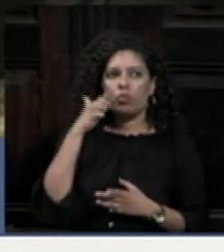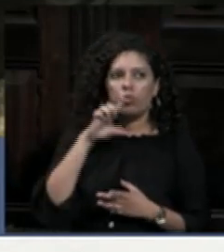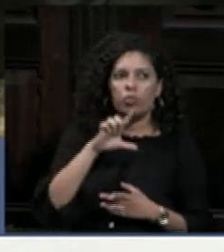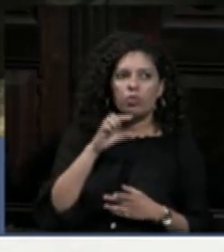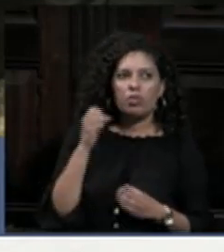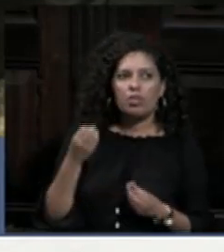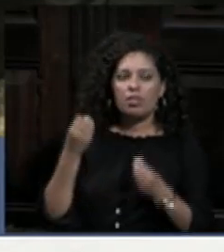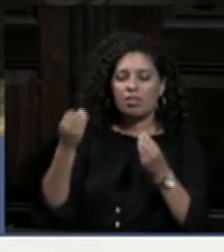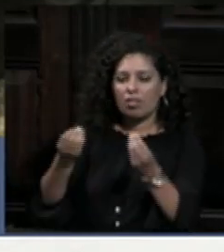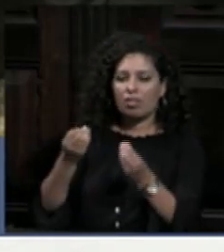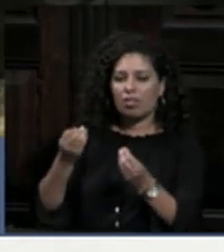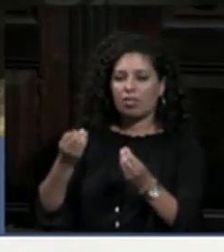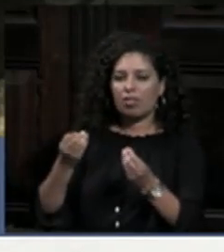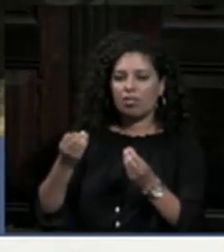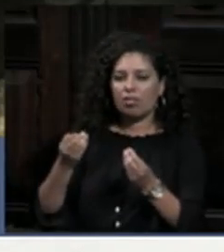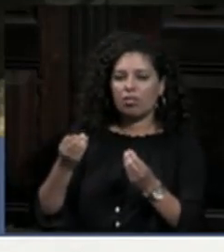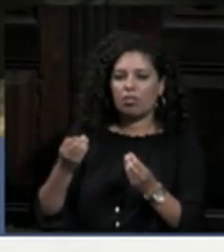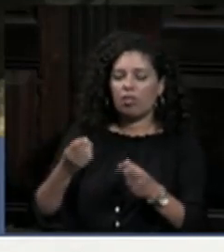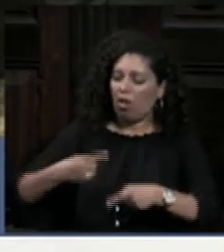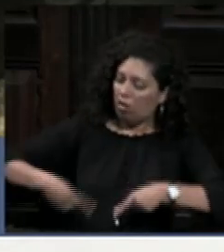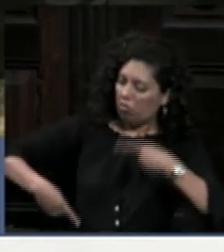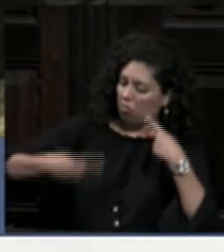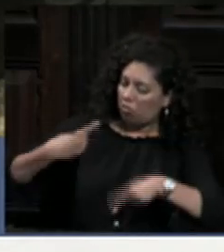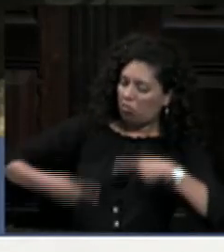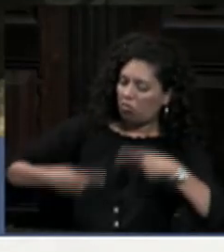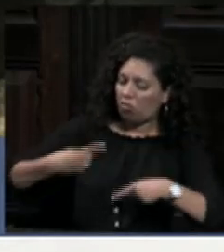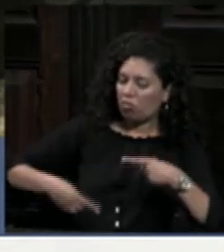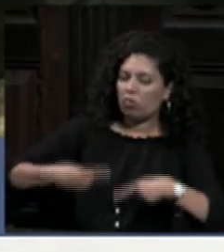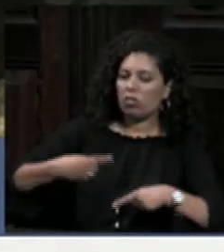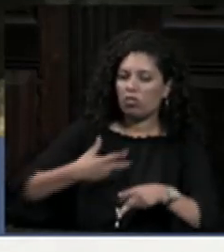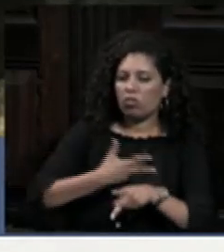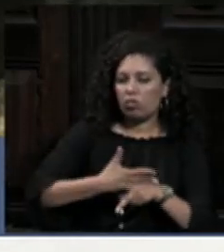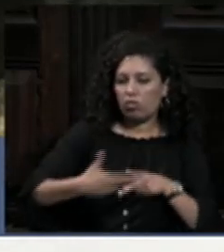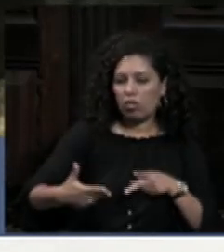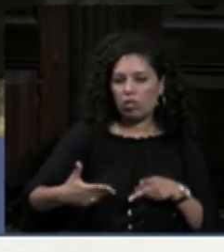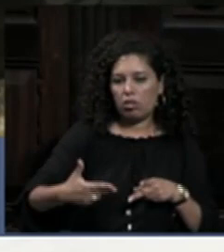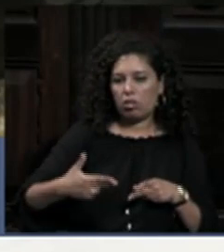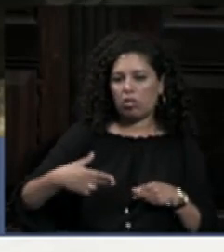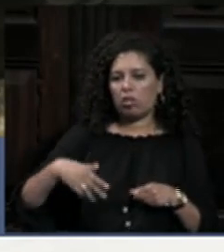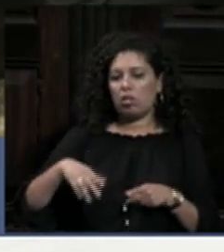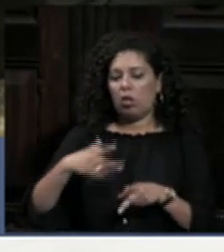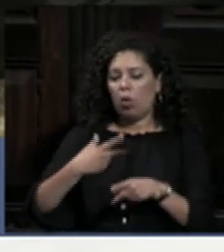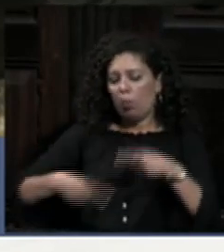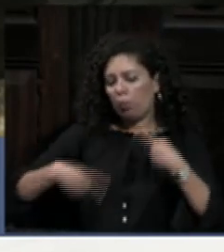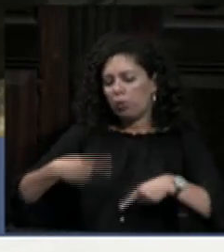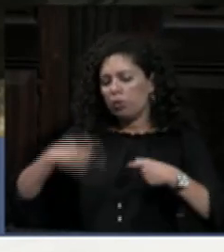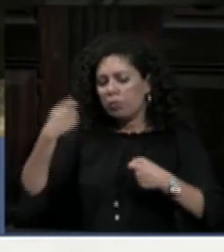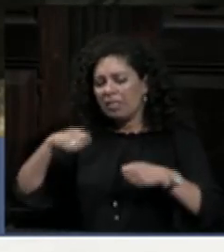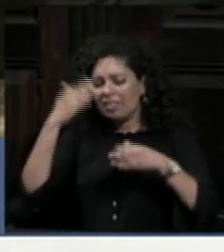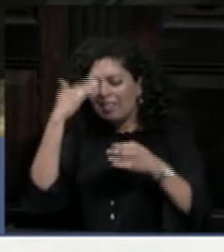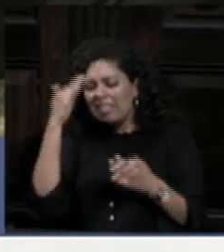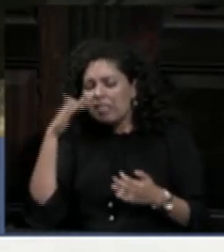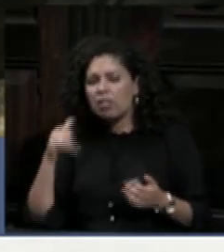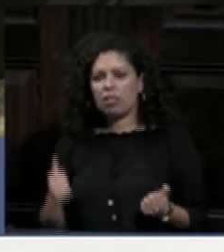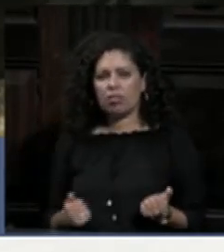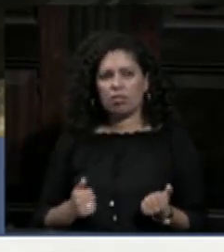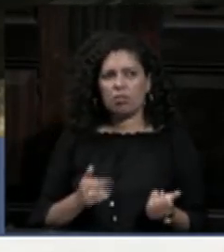vitória à uma política que precisa ser compreendida e prestigiada